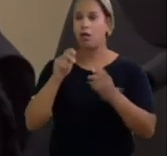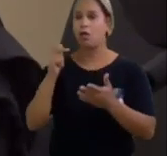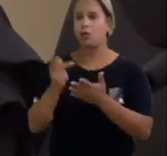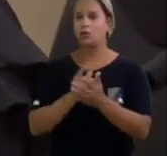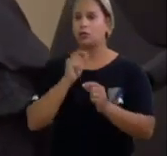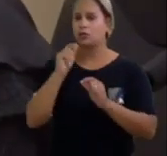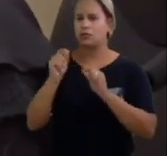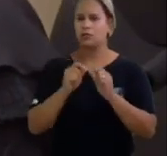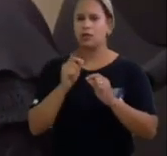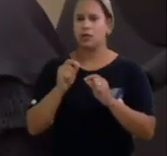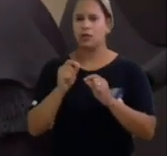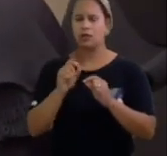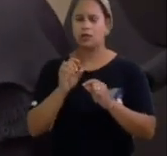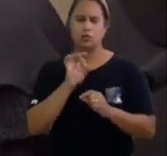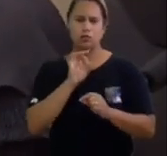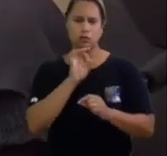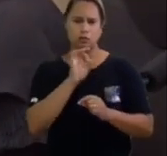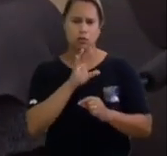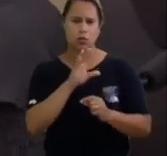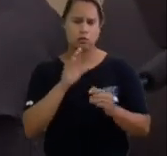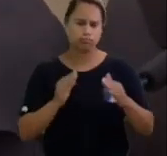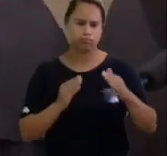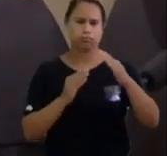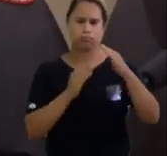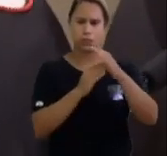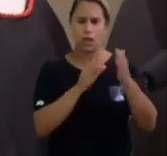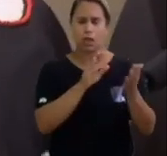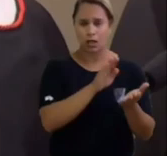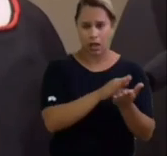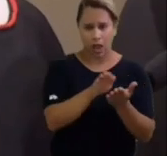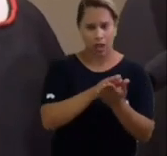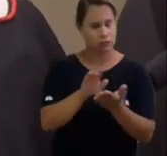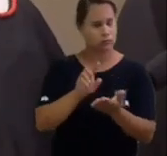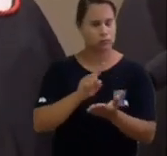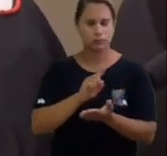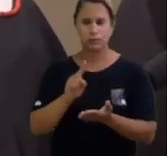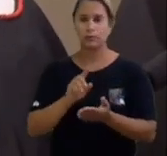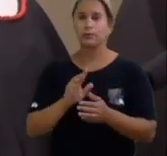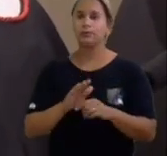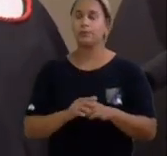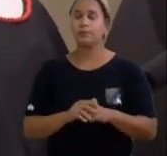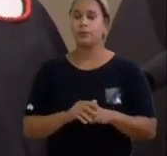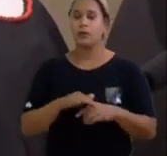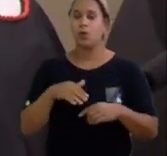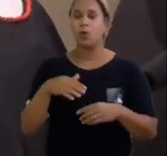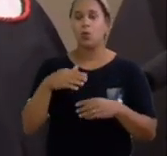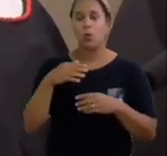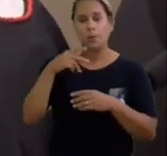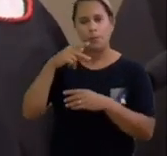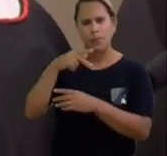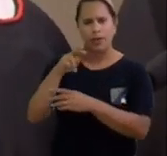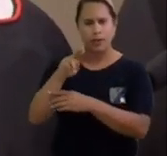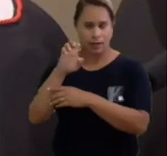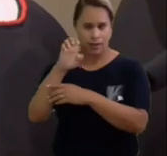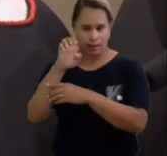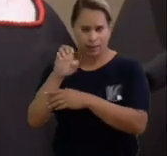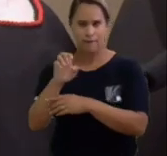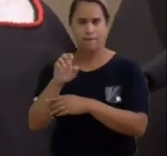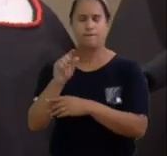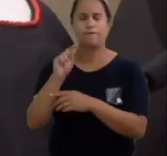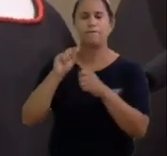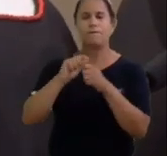propriamente ao limite de gastos. Então, quando a PRE faz a proporcionalidade de despesas